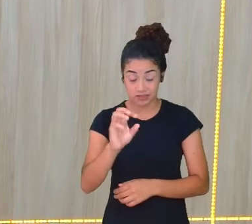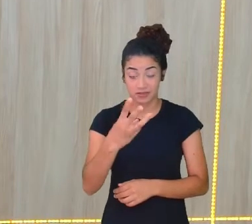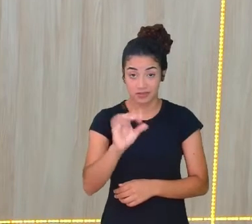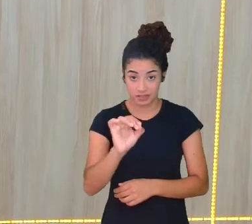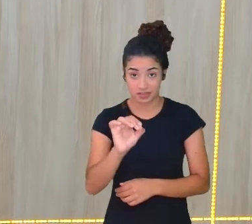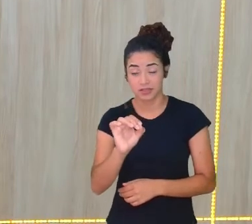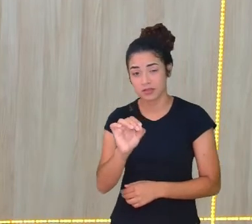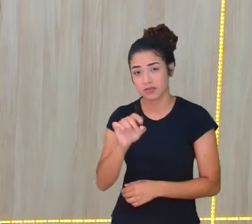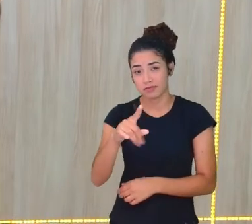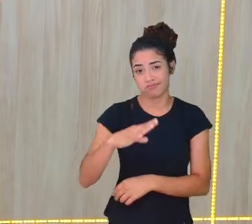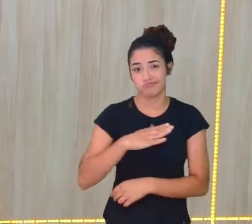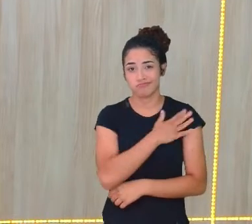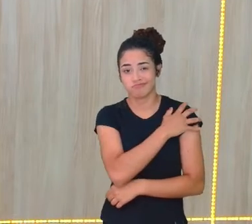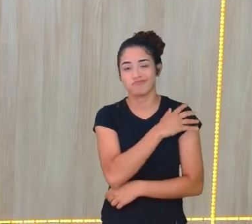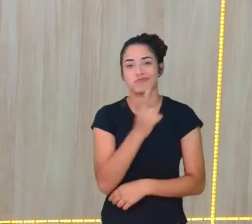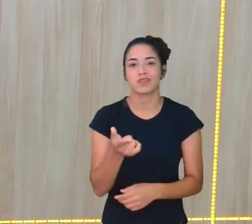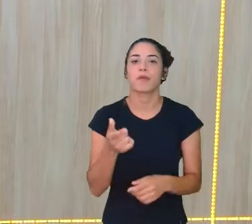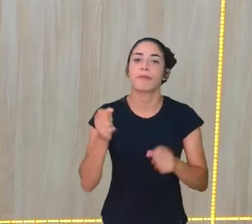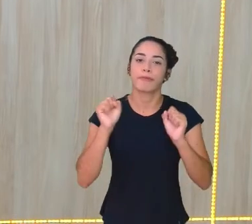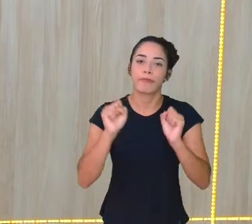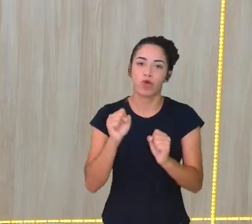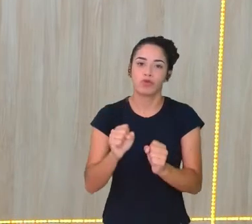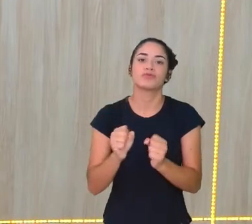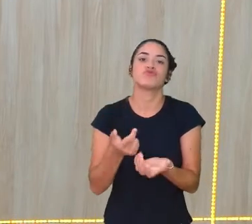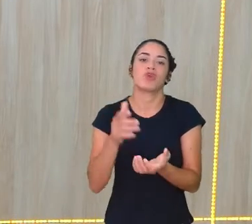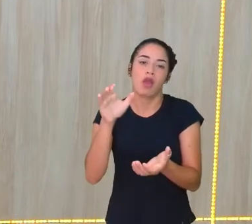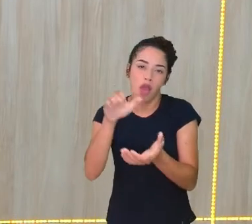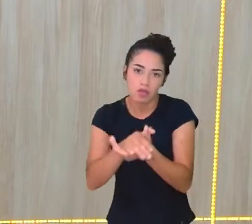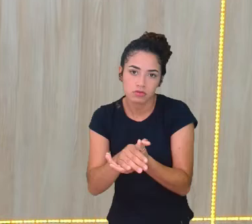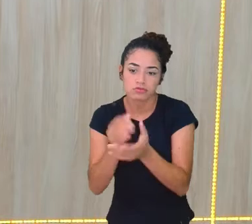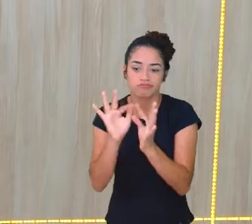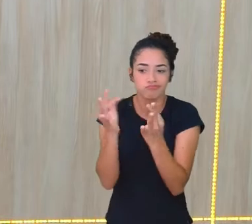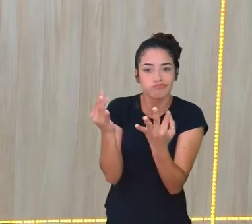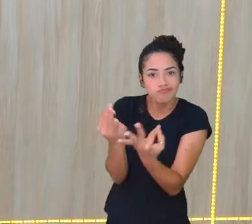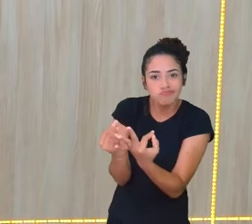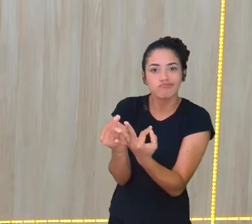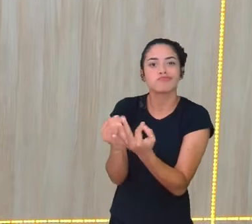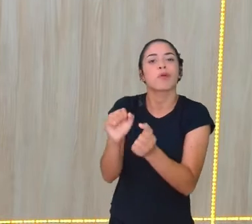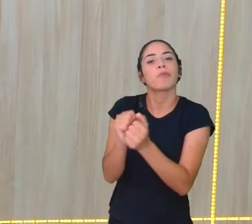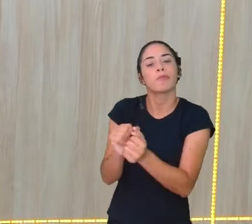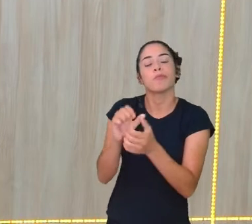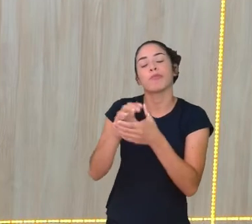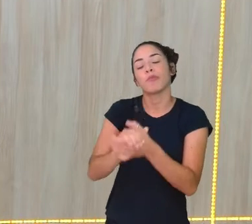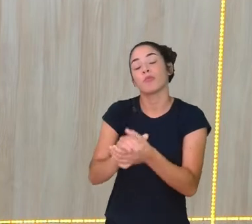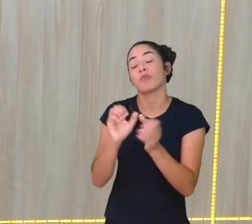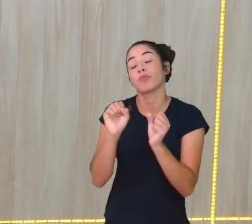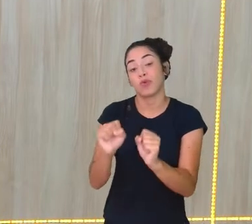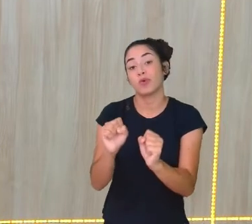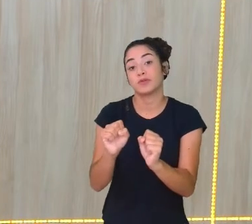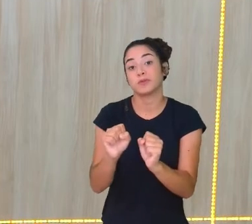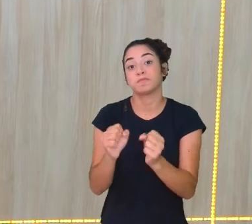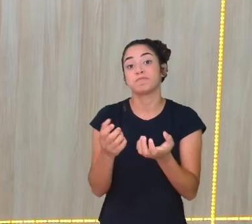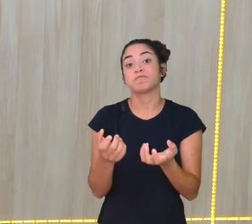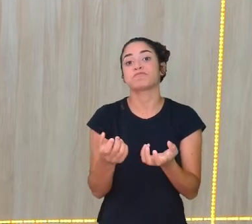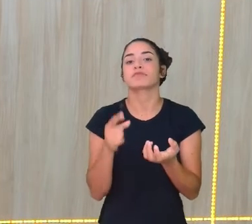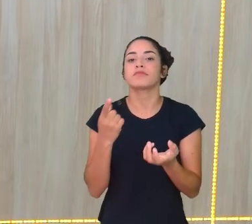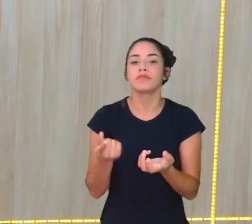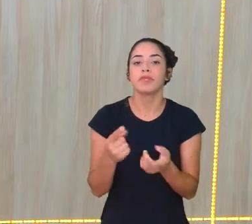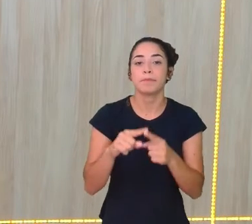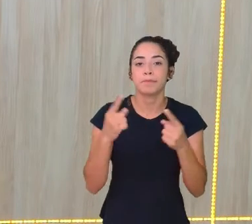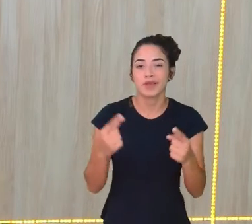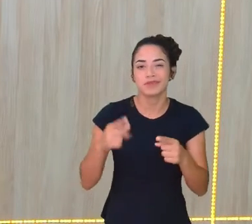eles ganhavam o direito de se casarem, né, e constituírem famílias, mas nesse sentido, né, os espartanos eles